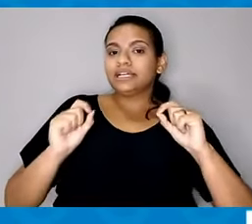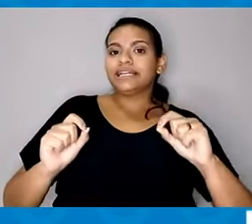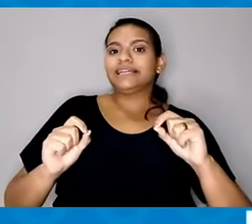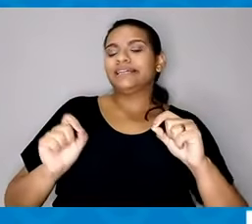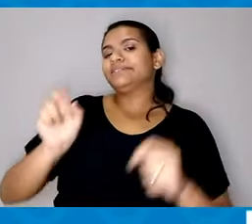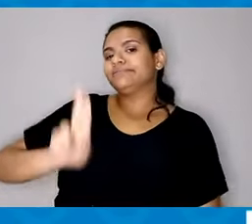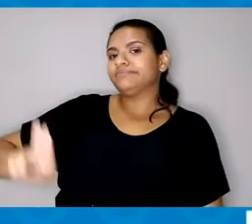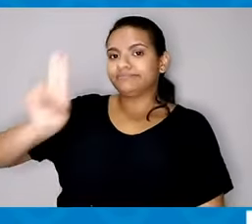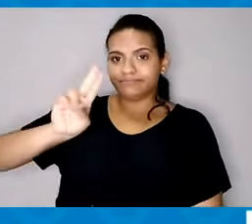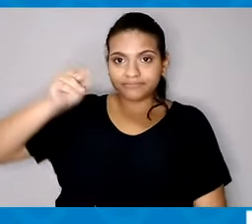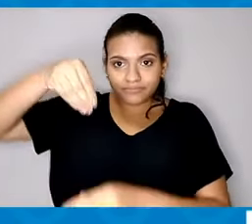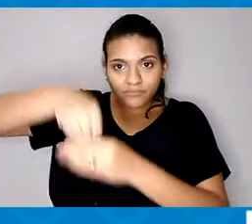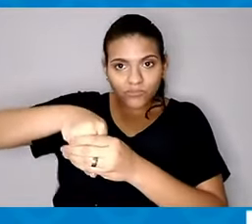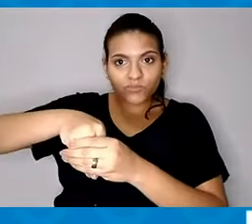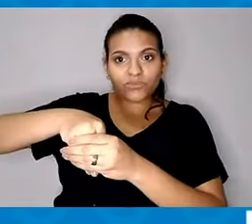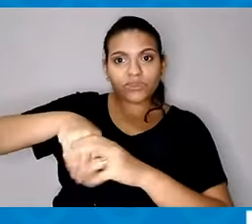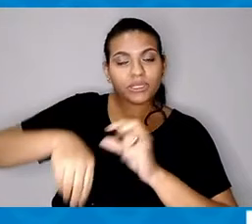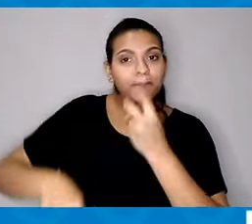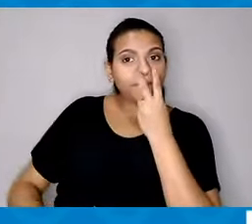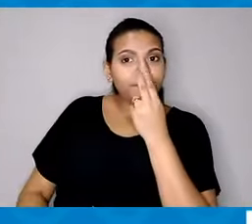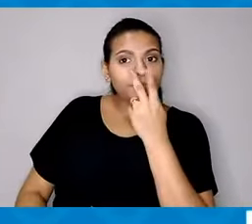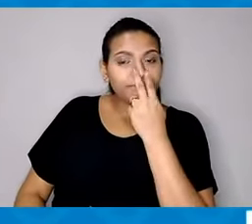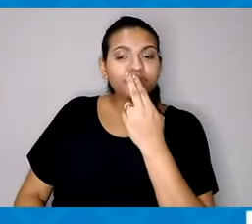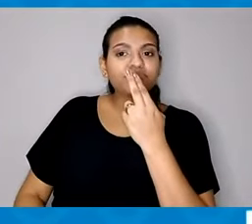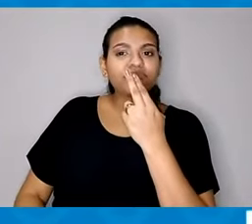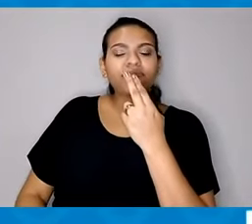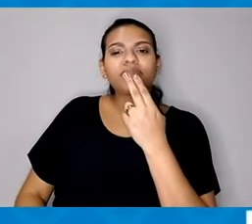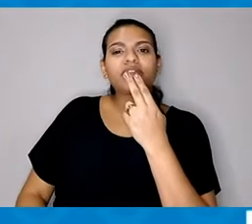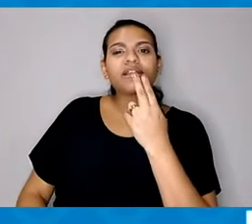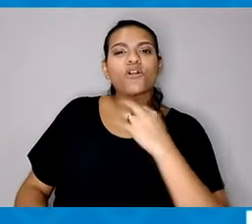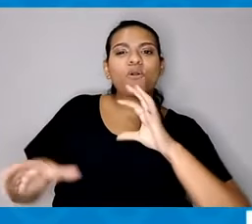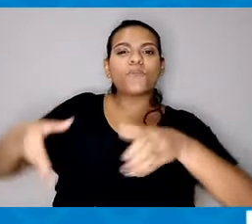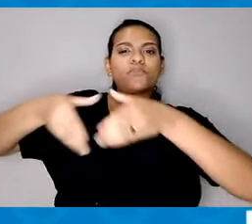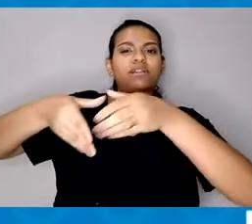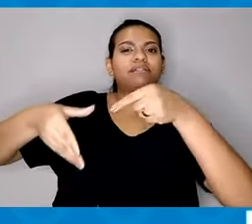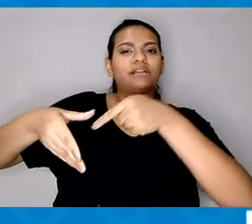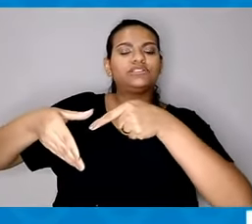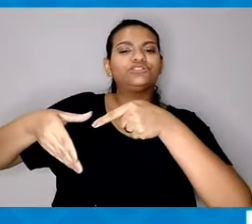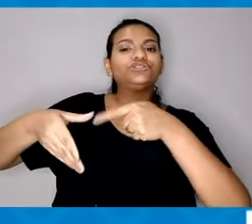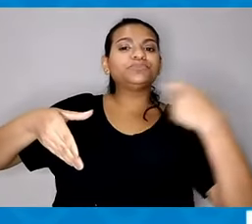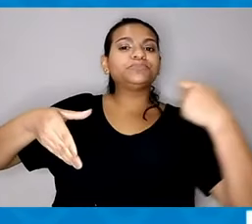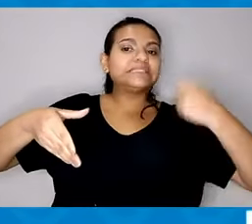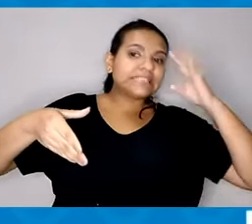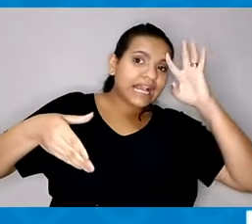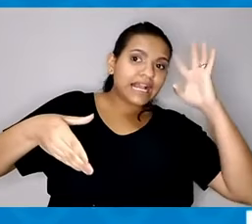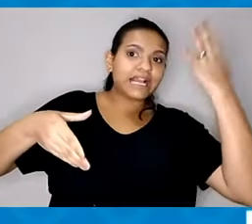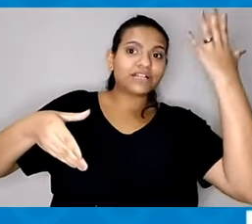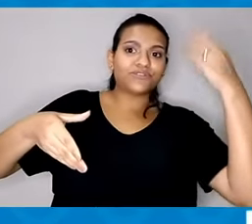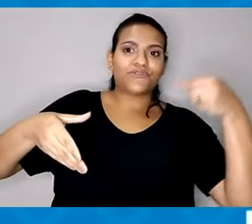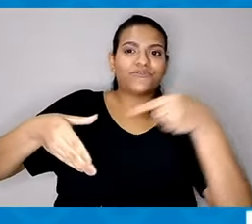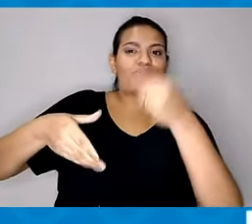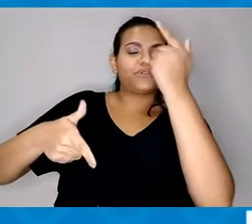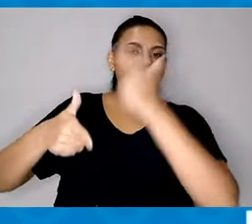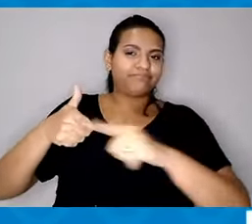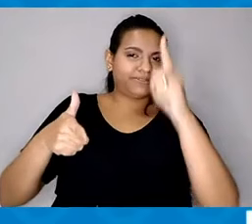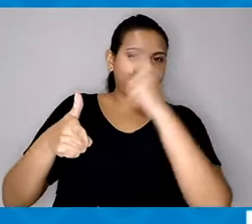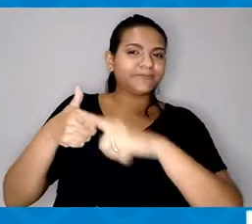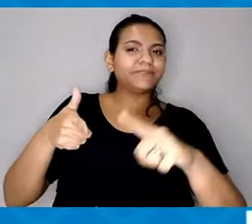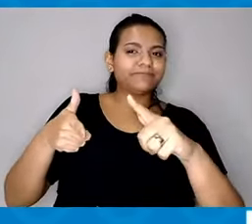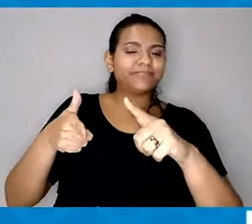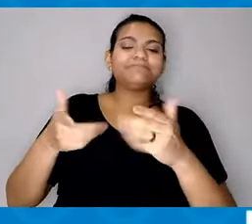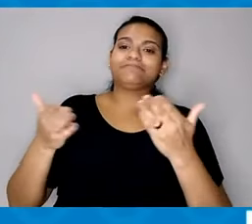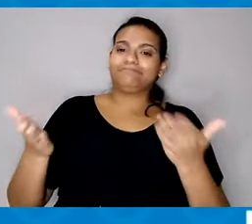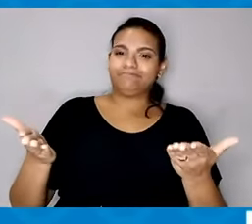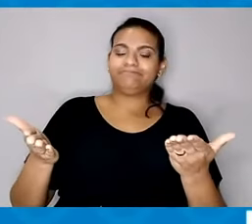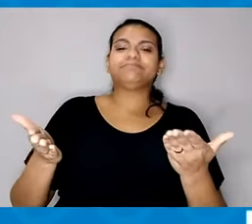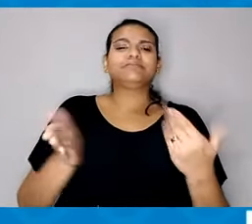esteja feito como resposta a uma demanda de sua comunidade, a uma demanda que você percebe como um problema e estuda como